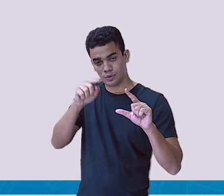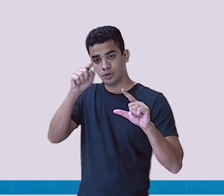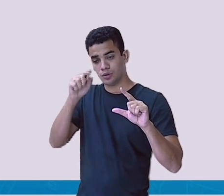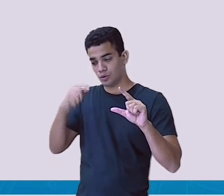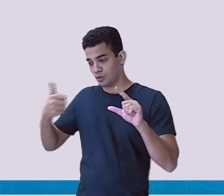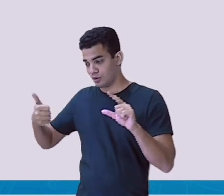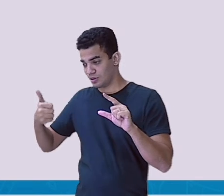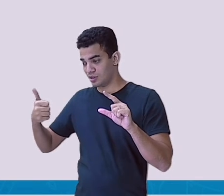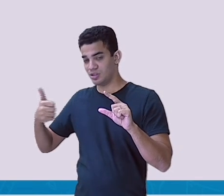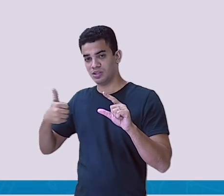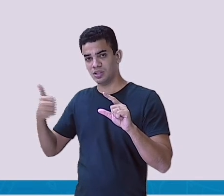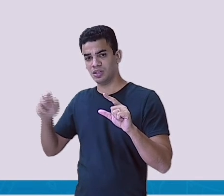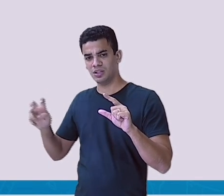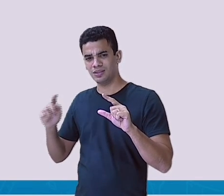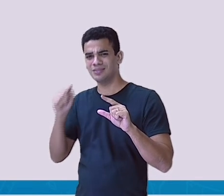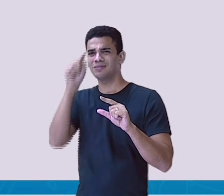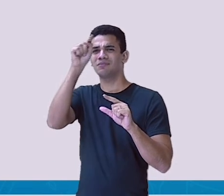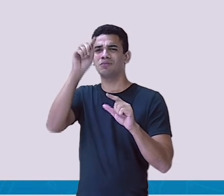135.